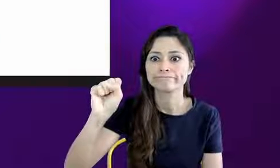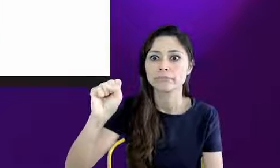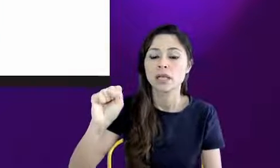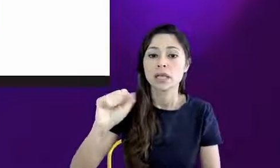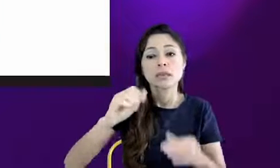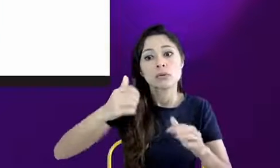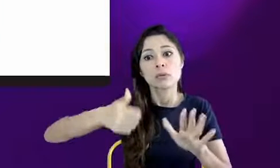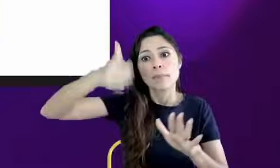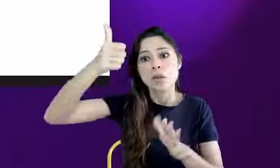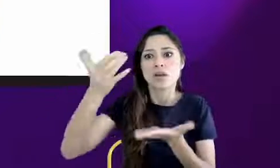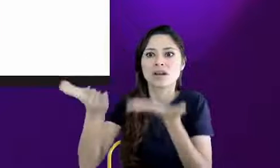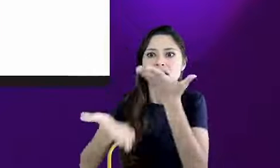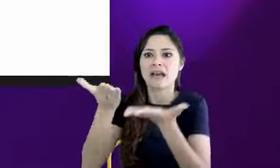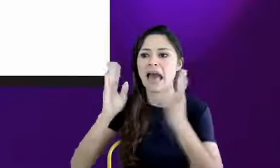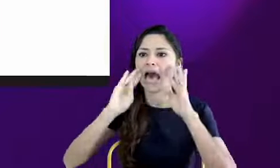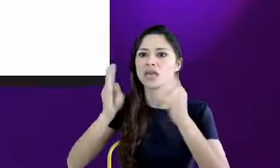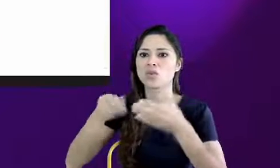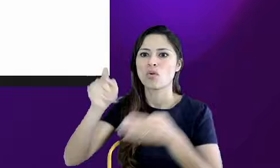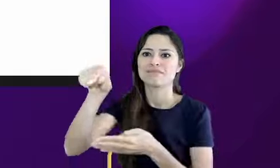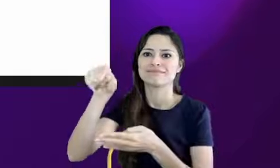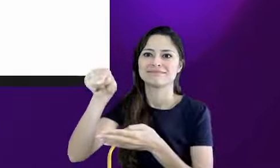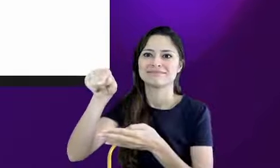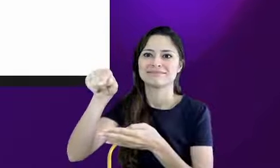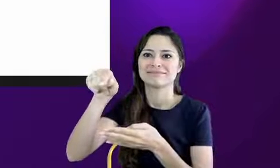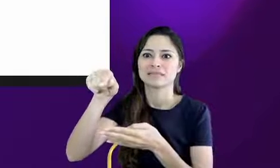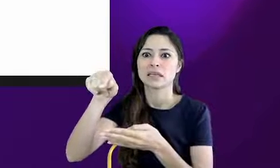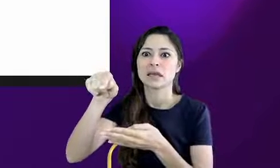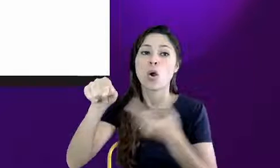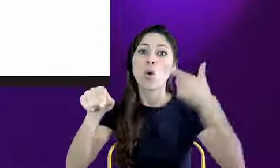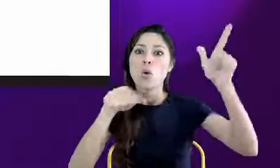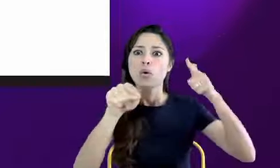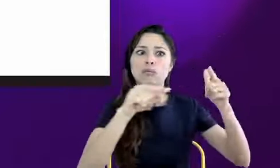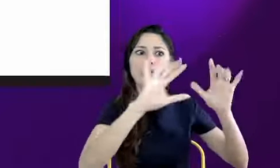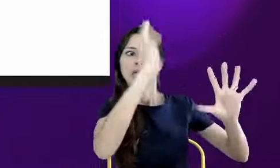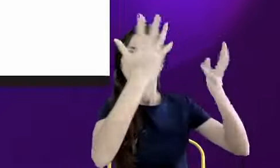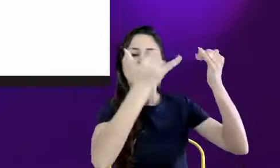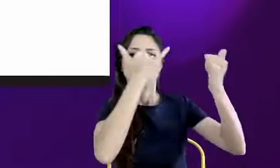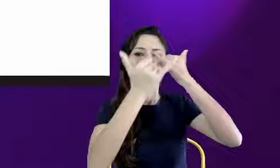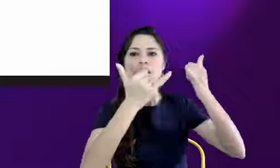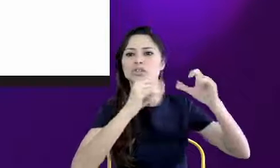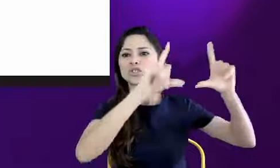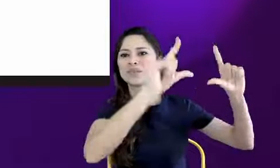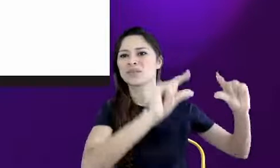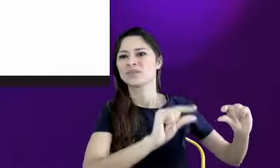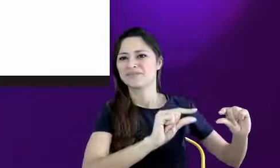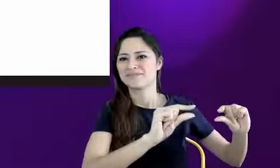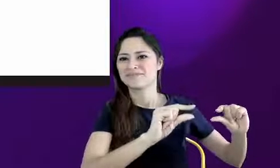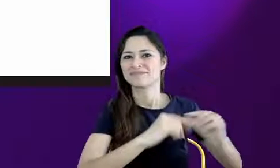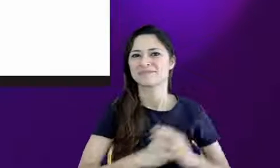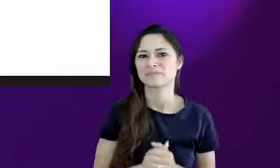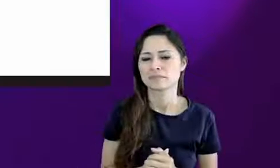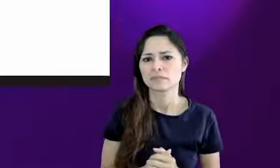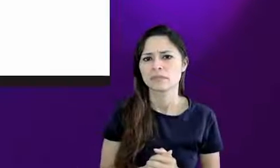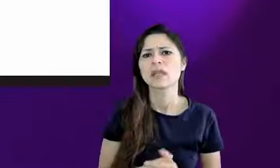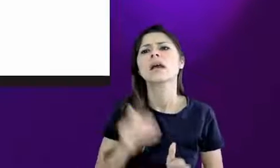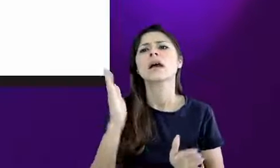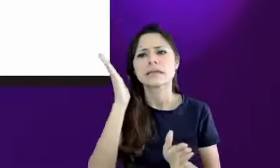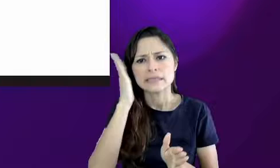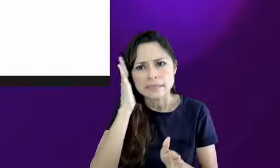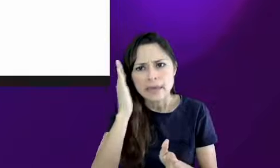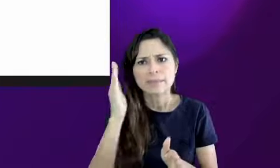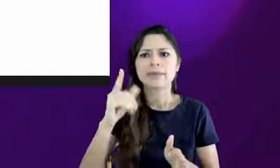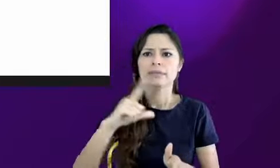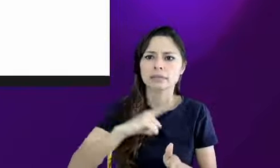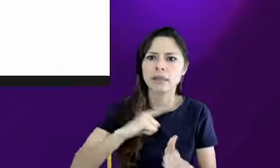seletiva com menor índice de eventos adversos. Com relação ao ustekinumab, muito embora ele tenha um efeito sistêmico, através